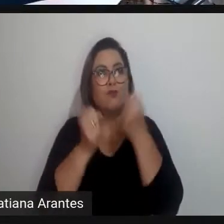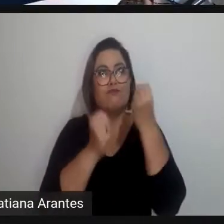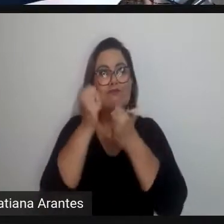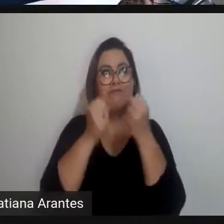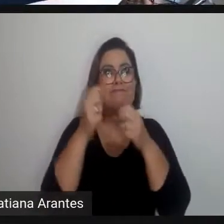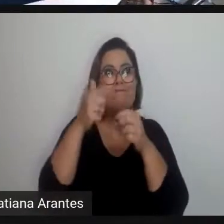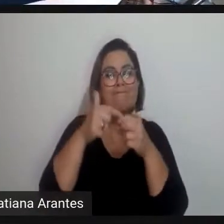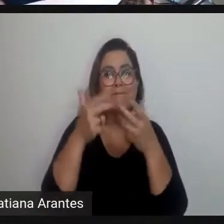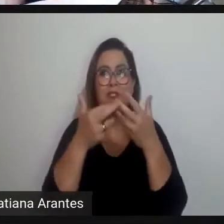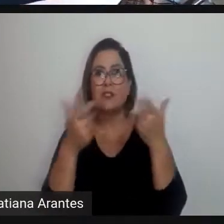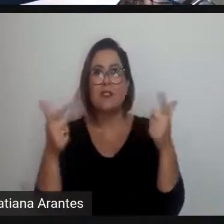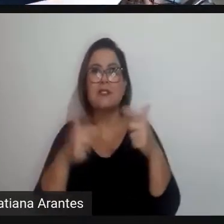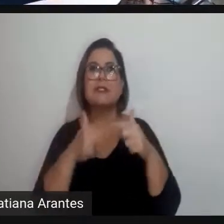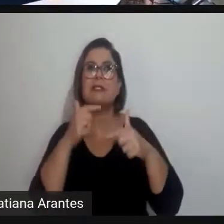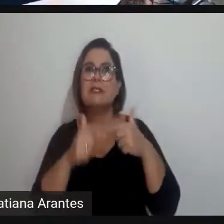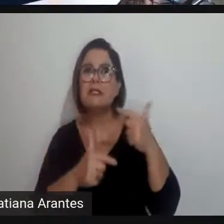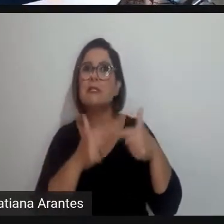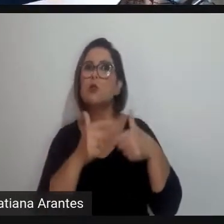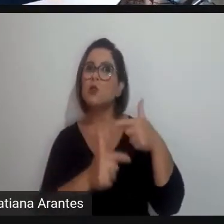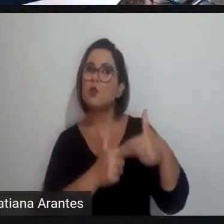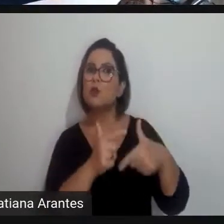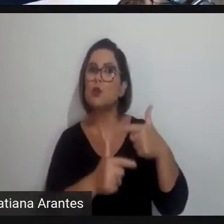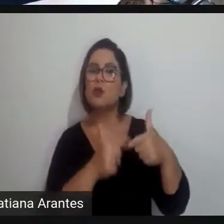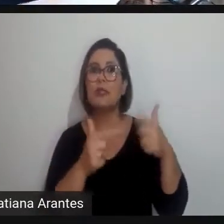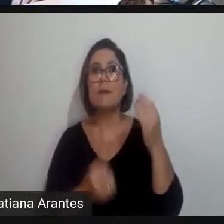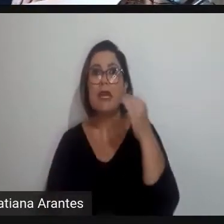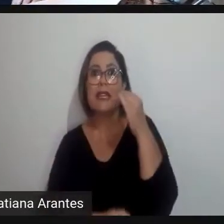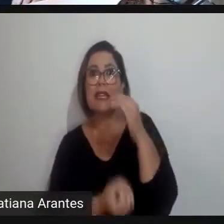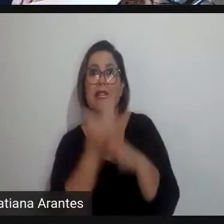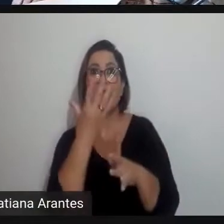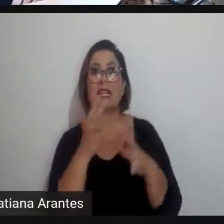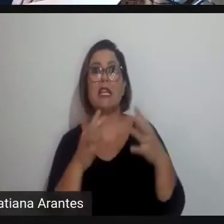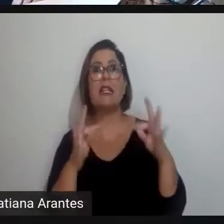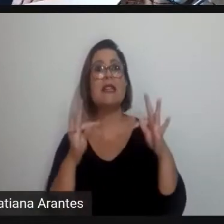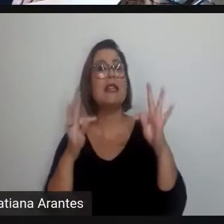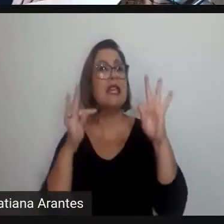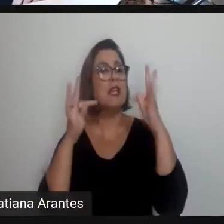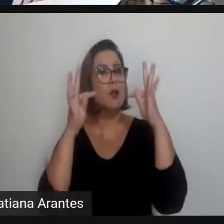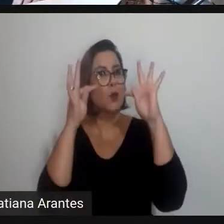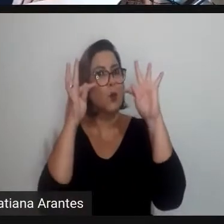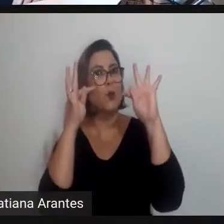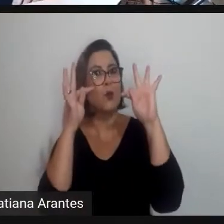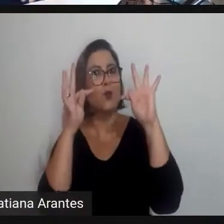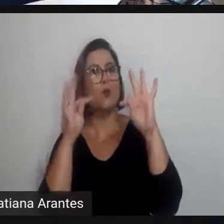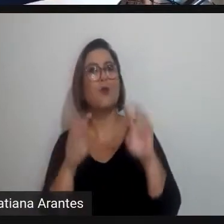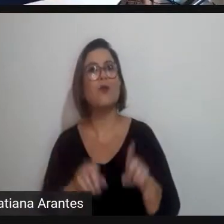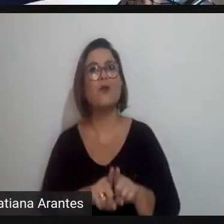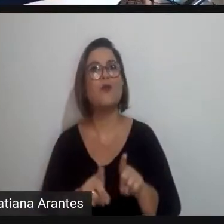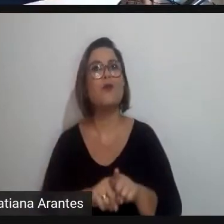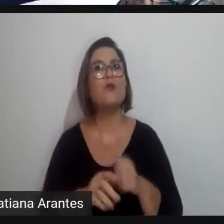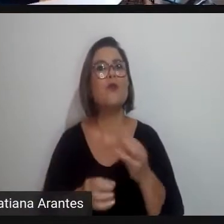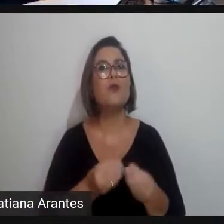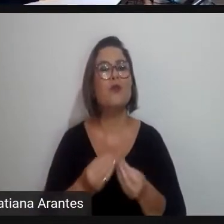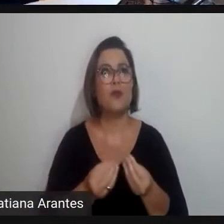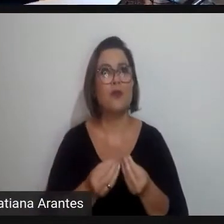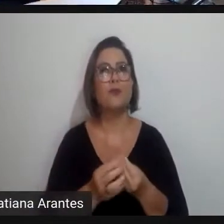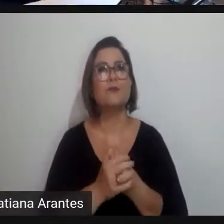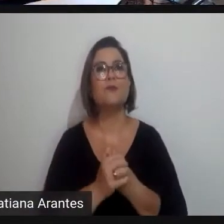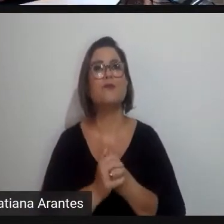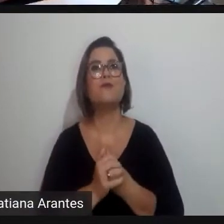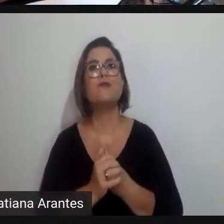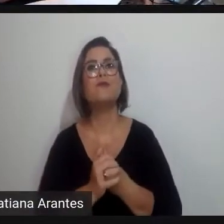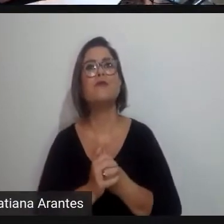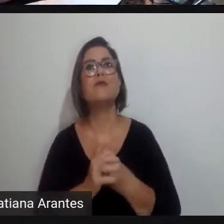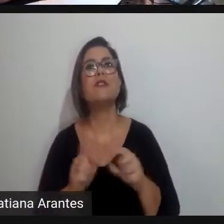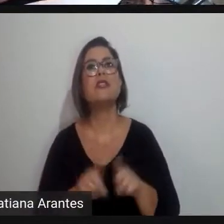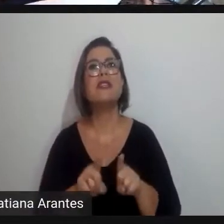bastante, e aí começaram também a surgir tecnologias administrativas, como o Fordismo, depois o